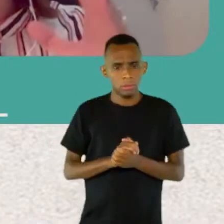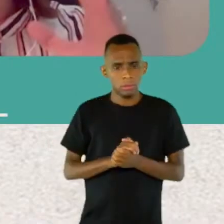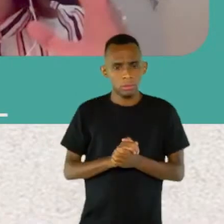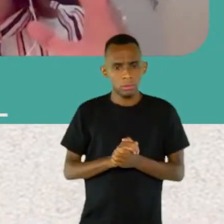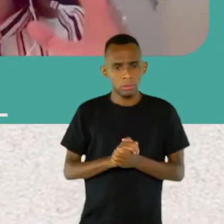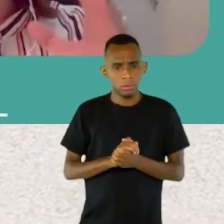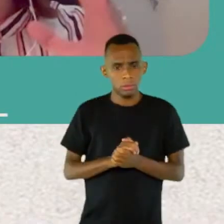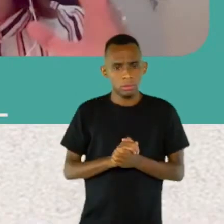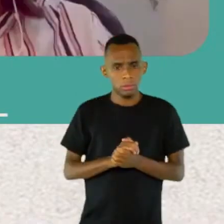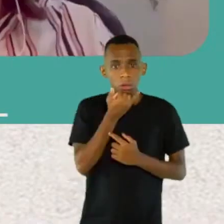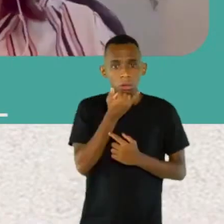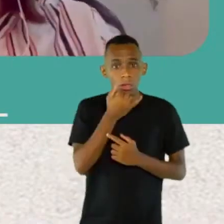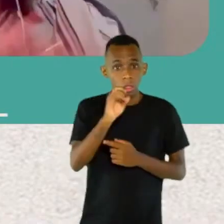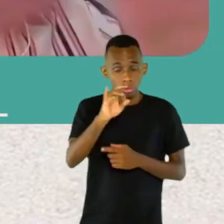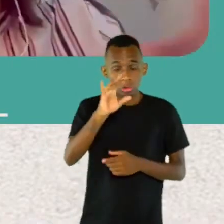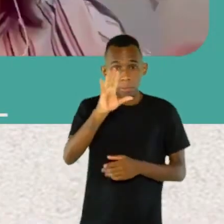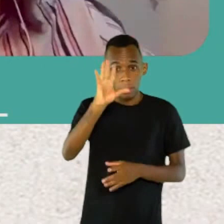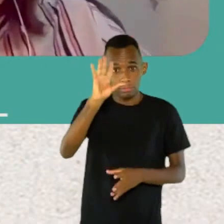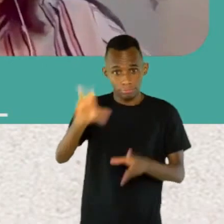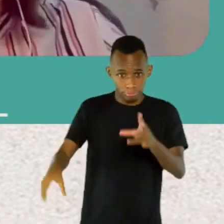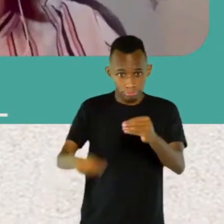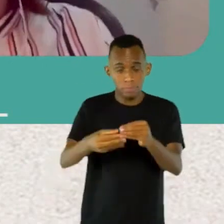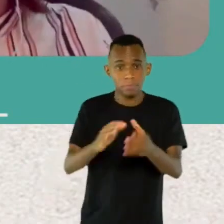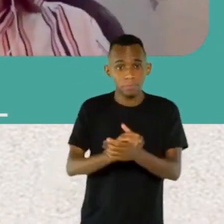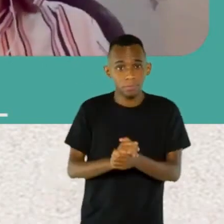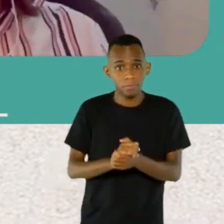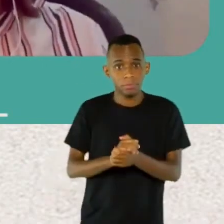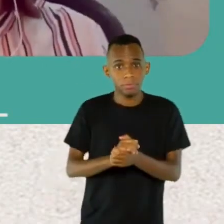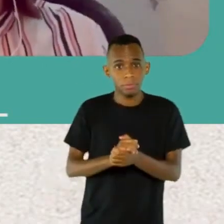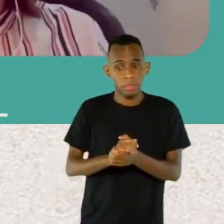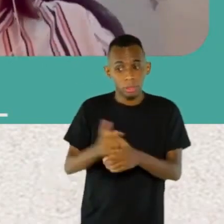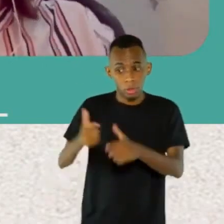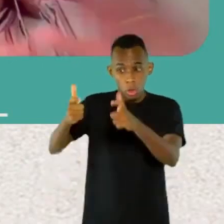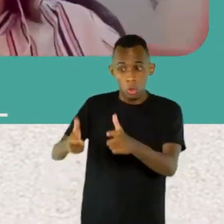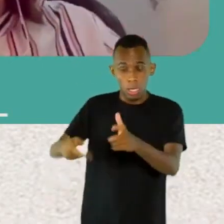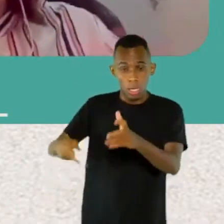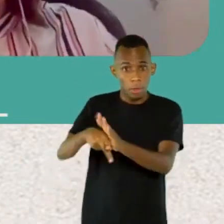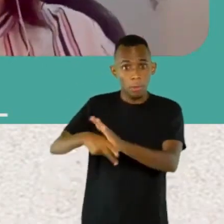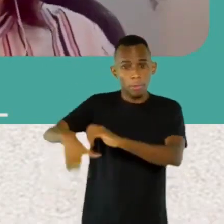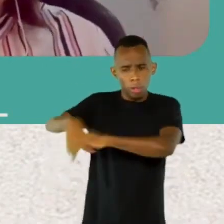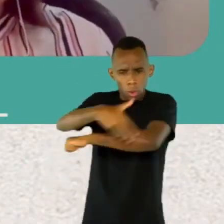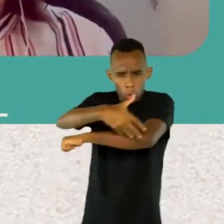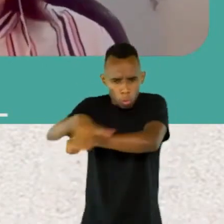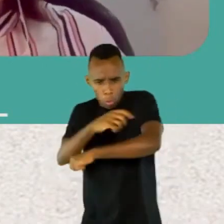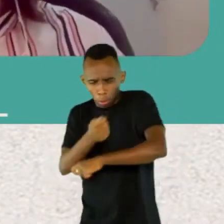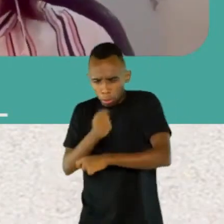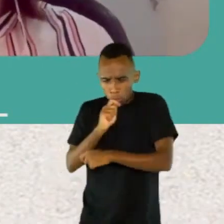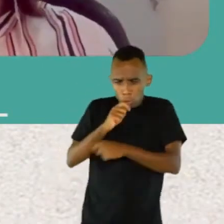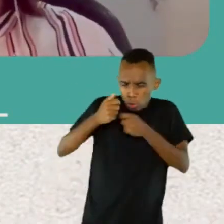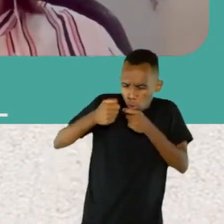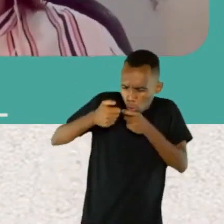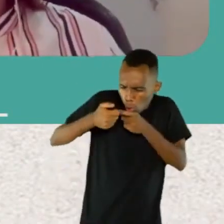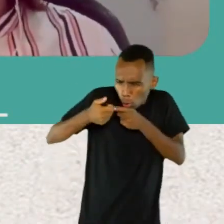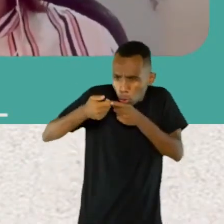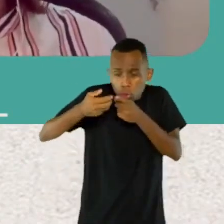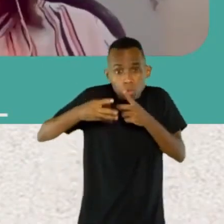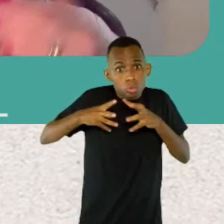Afonso, só para completar. E essas cracolândias espalhadas por todo o Brasil